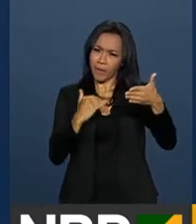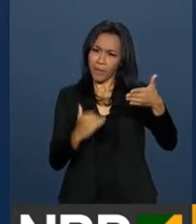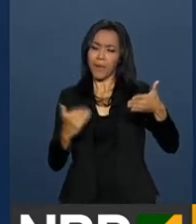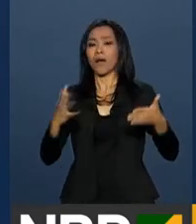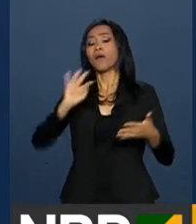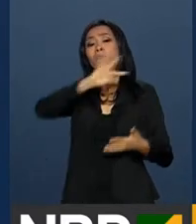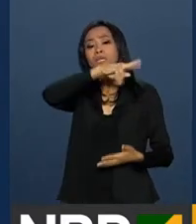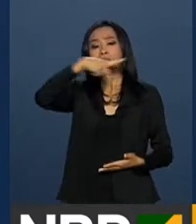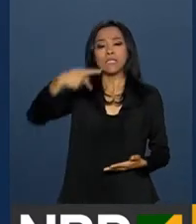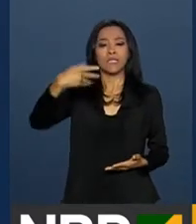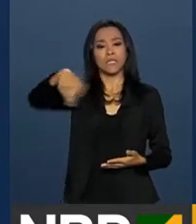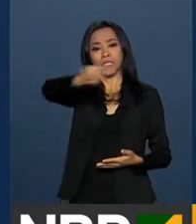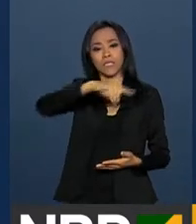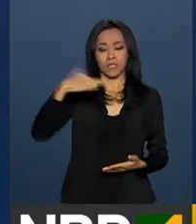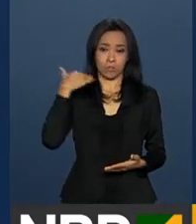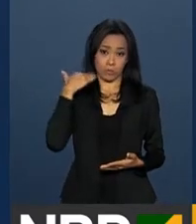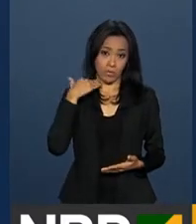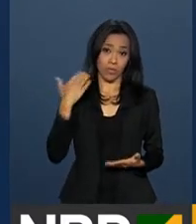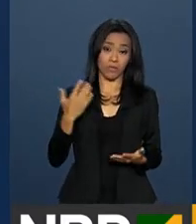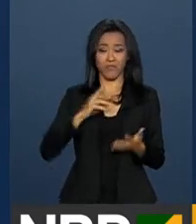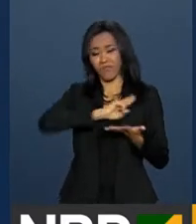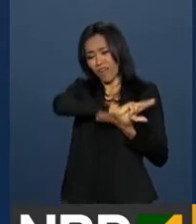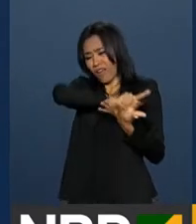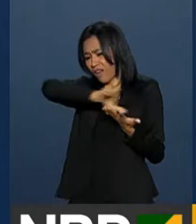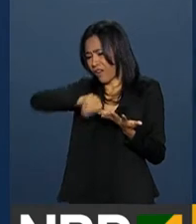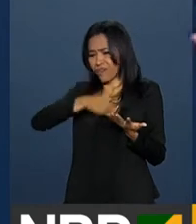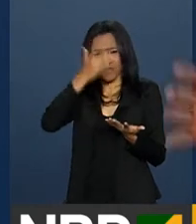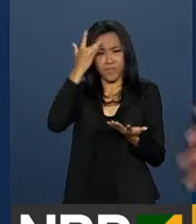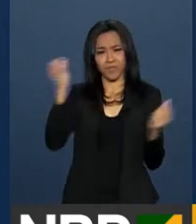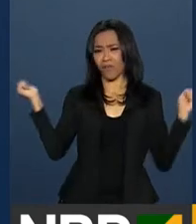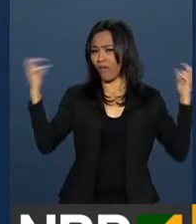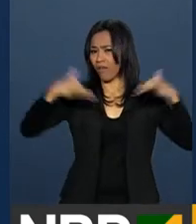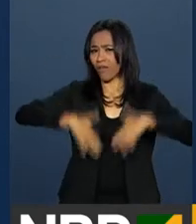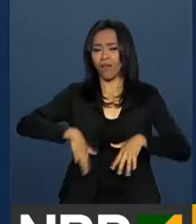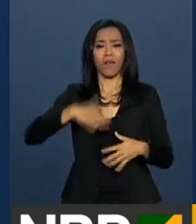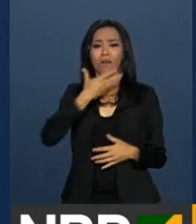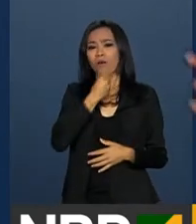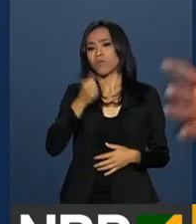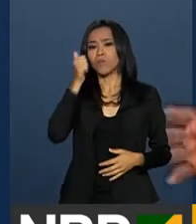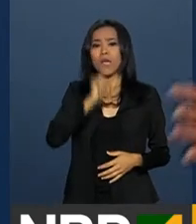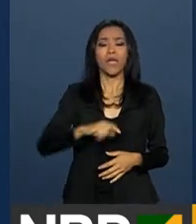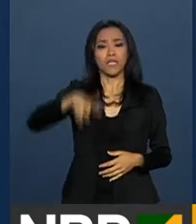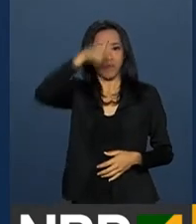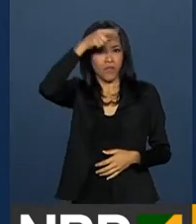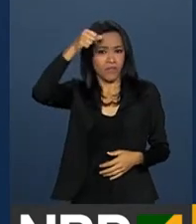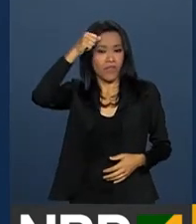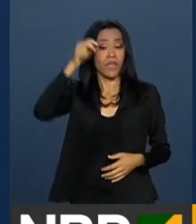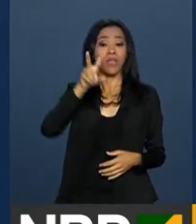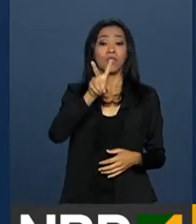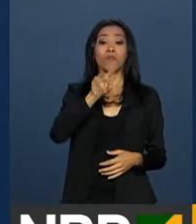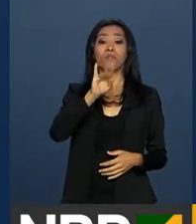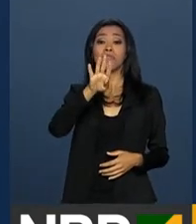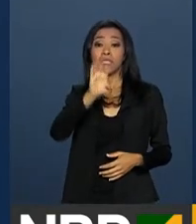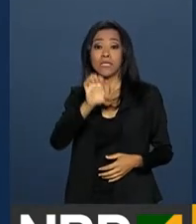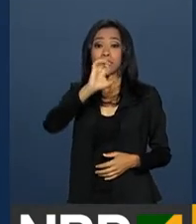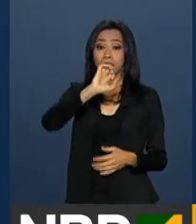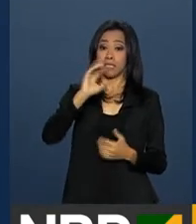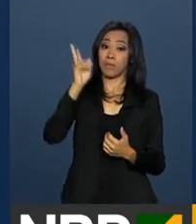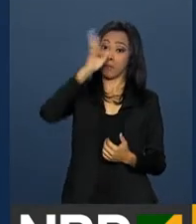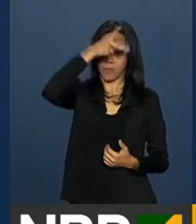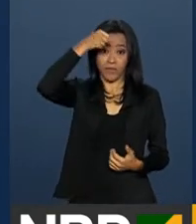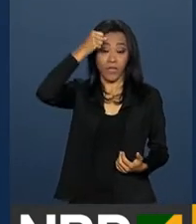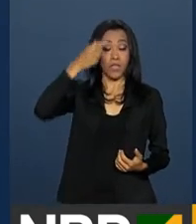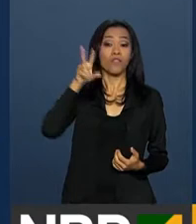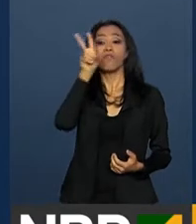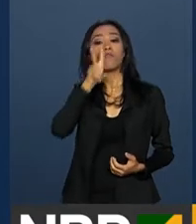bancos estatuais, o Nelson Souza, enfim, todos prefeitos, prefeitas, vice-prefeitos, vice-prefeitas,